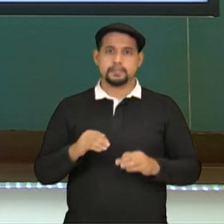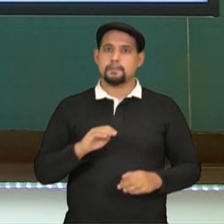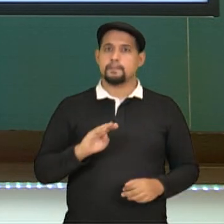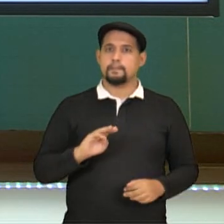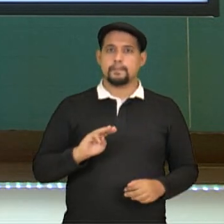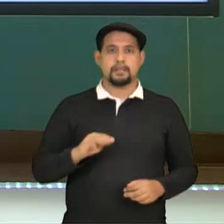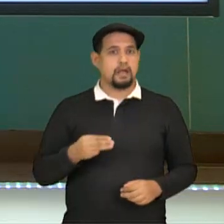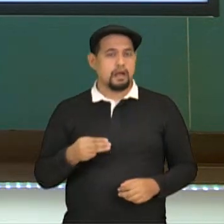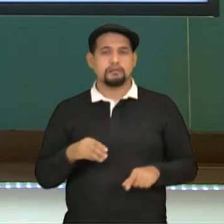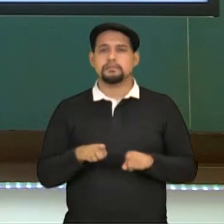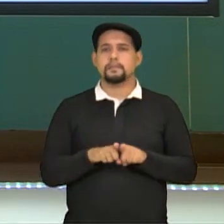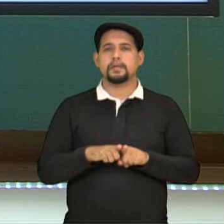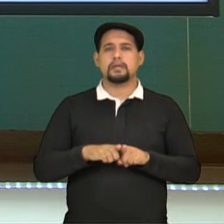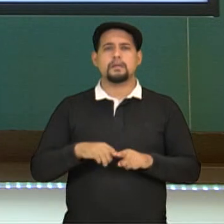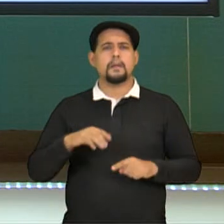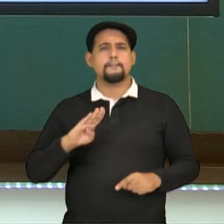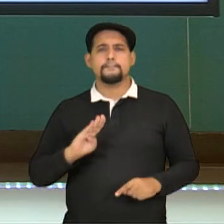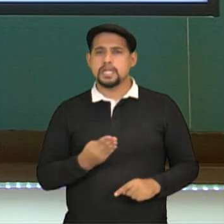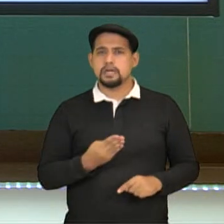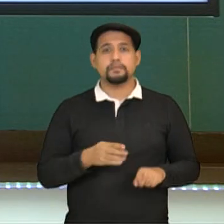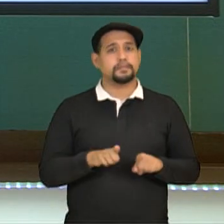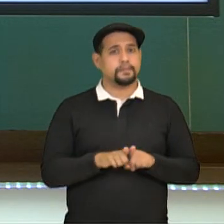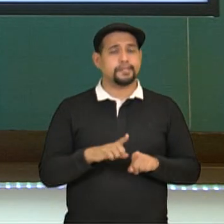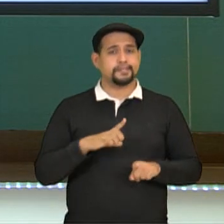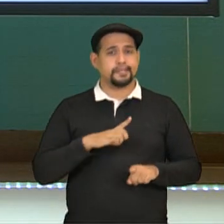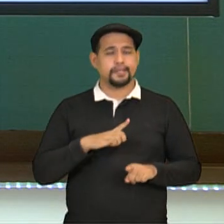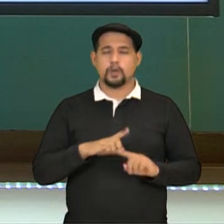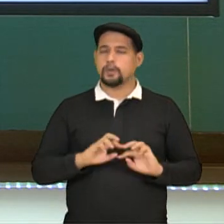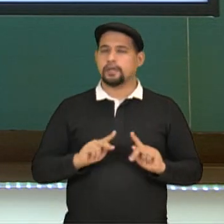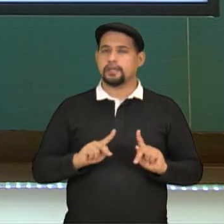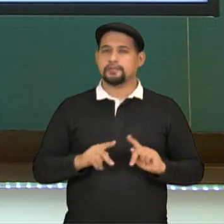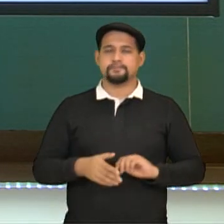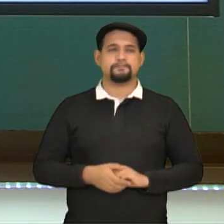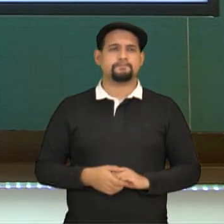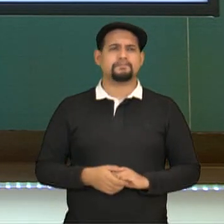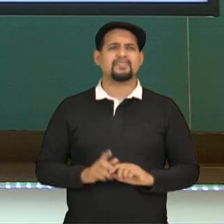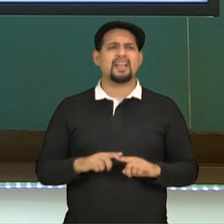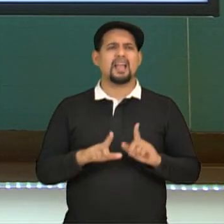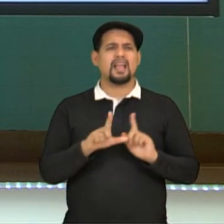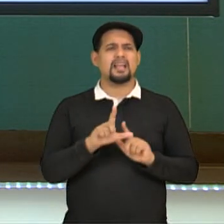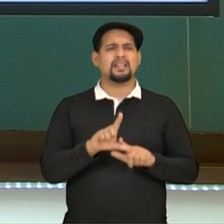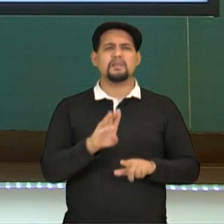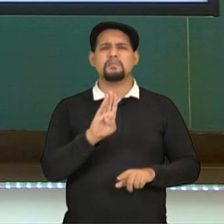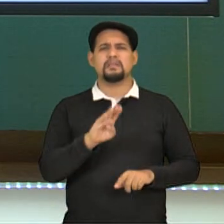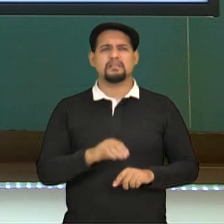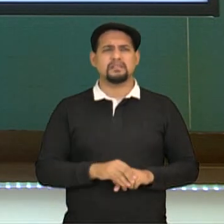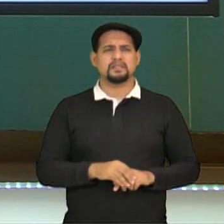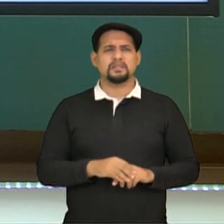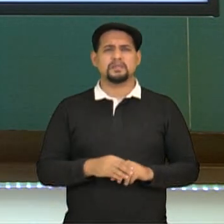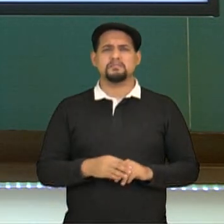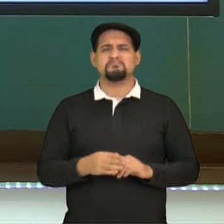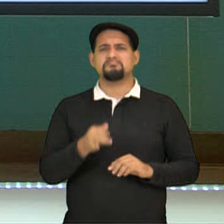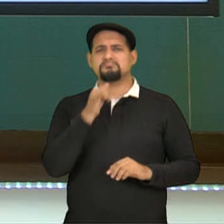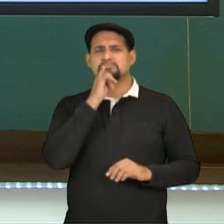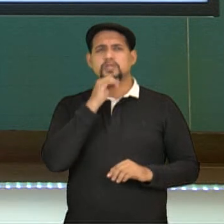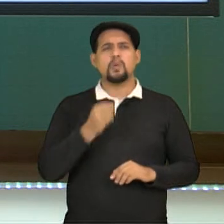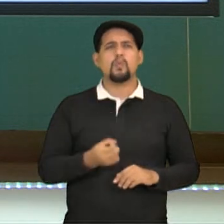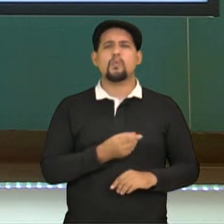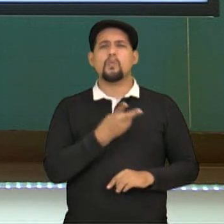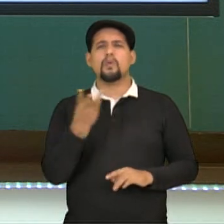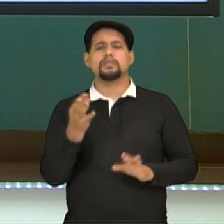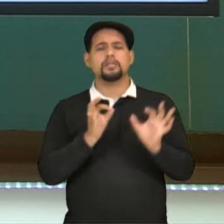milhar, milhão e bilhão, certo? Muito bem. E a letra B? A letra B perguntava para mim